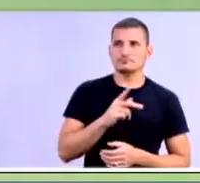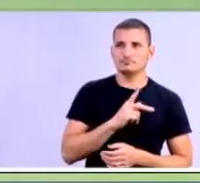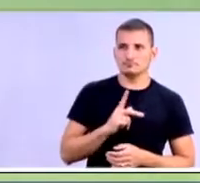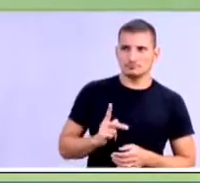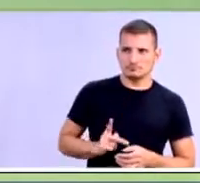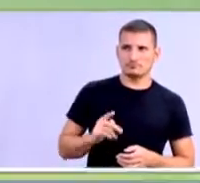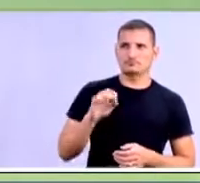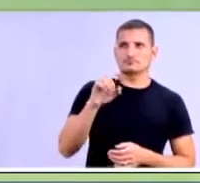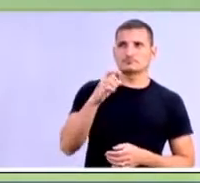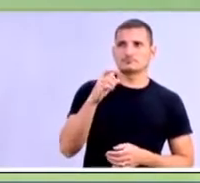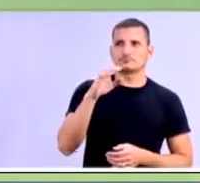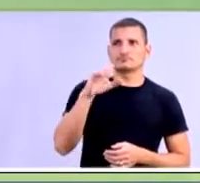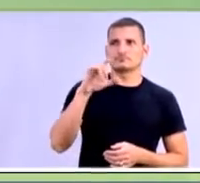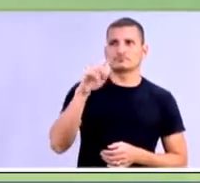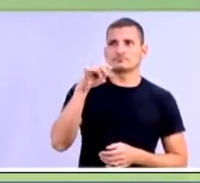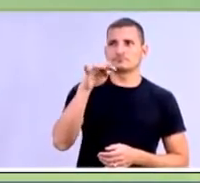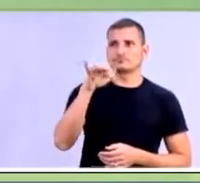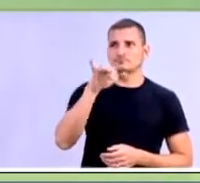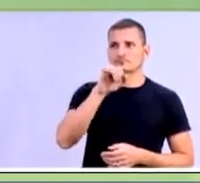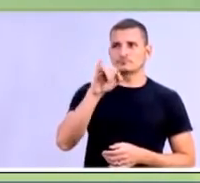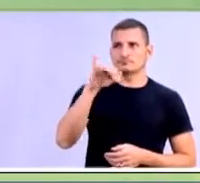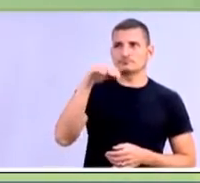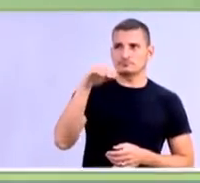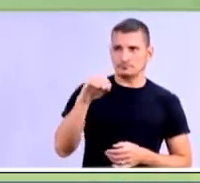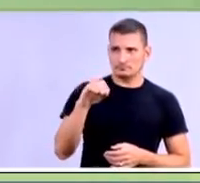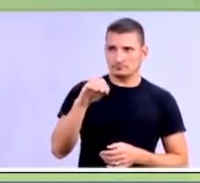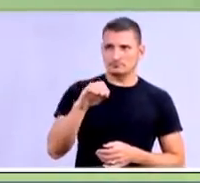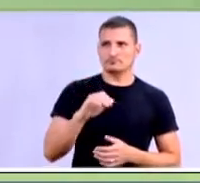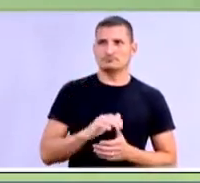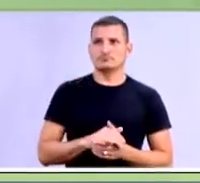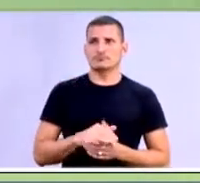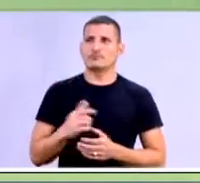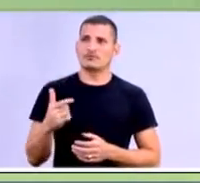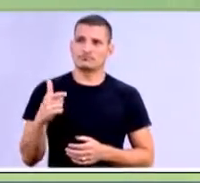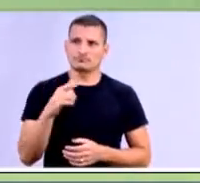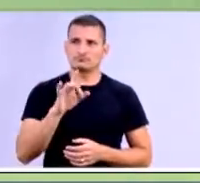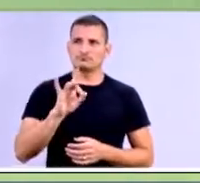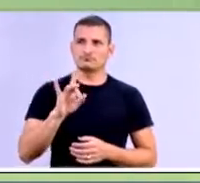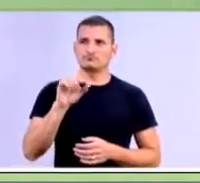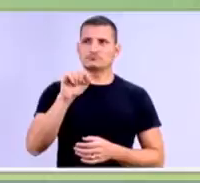do Congresso Nacional, e para as demais autoridades,